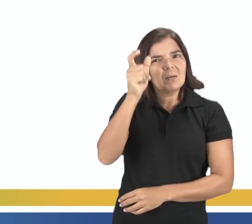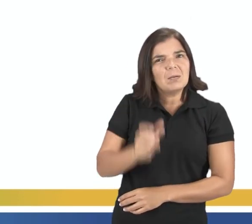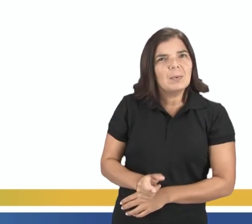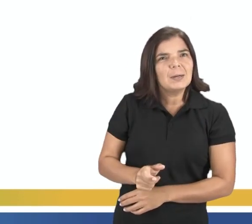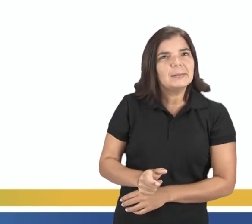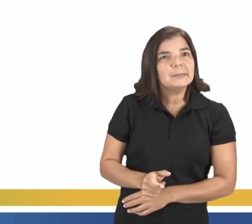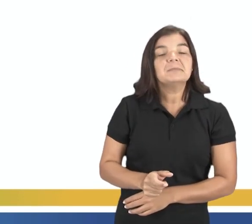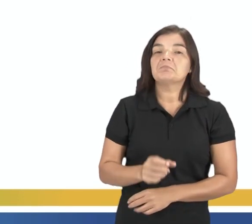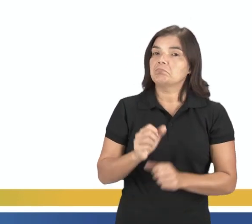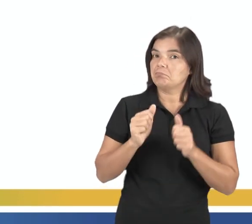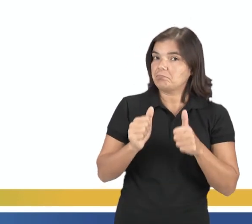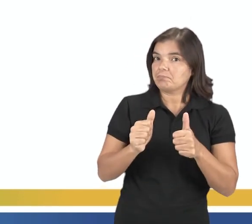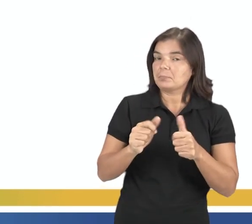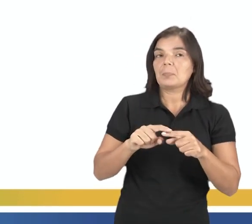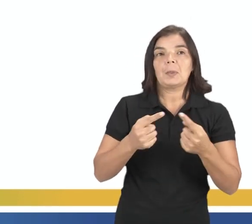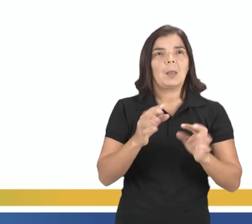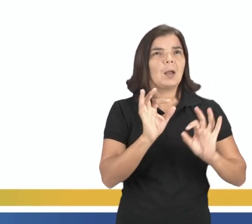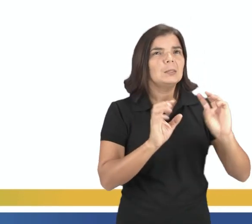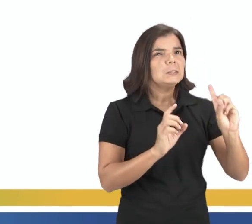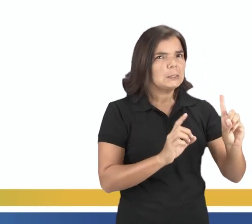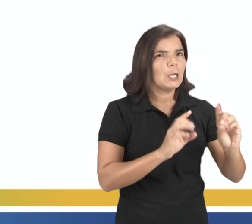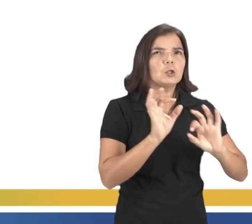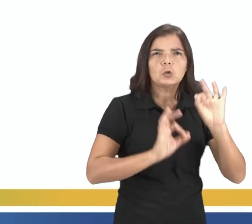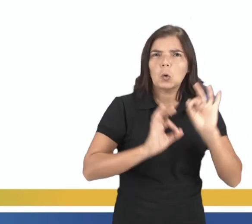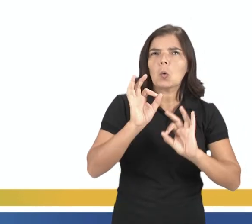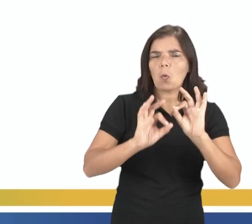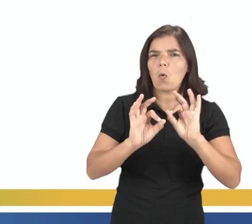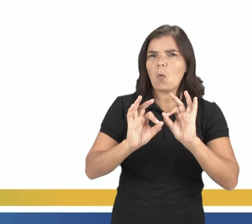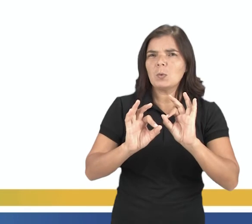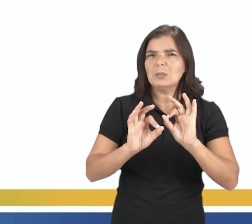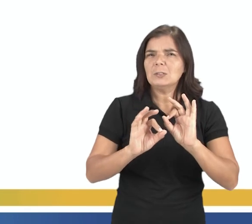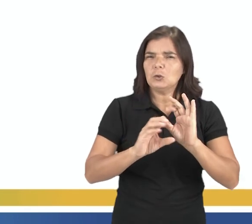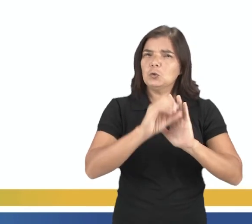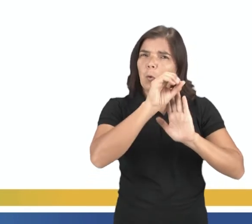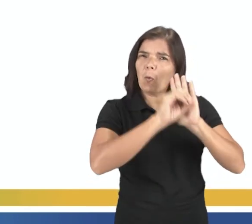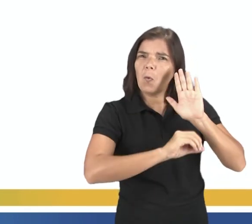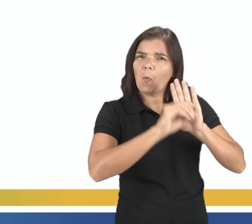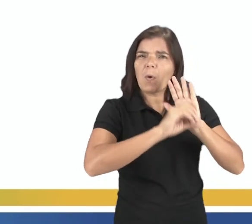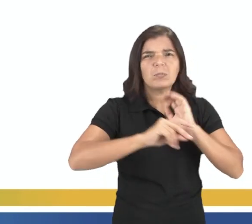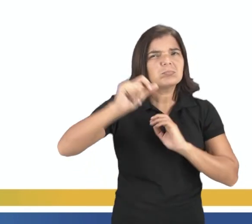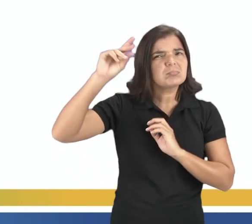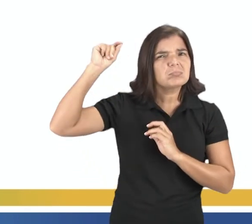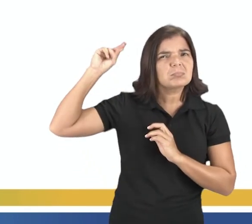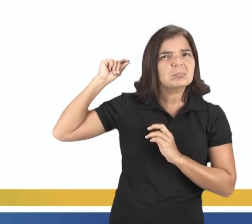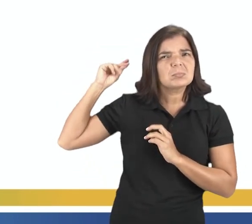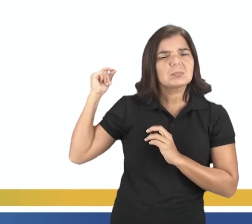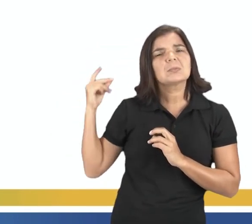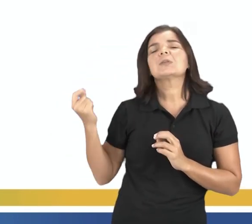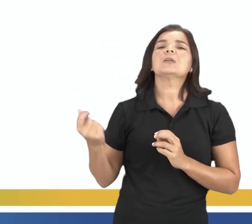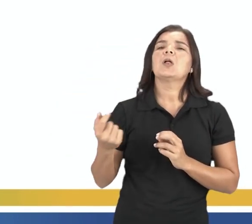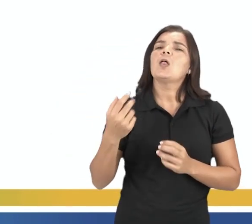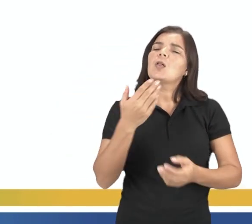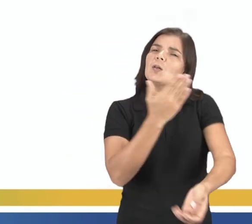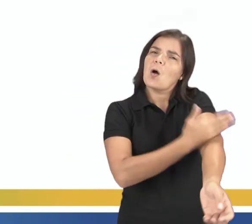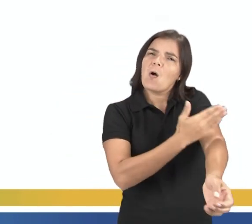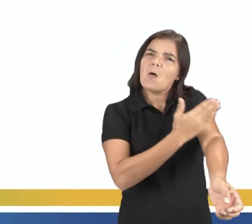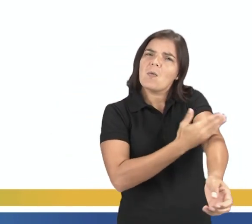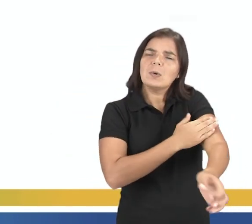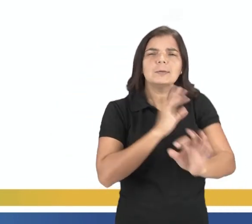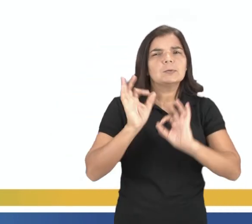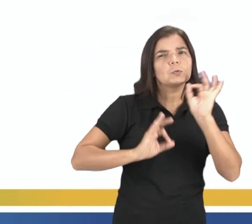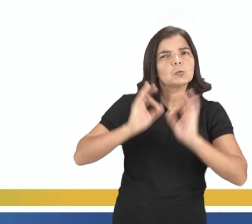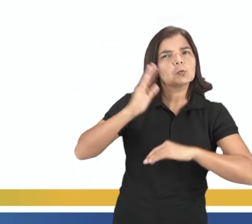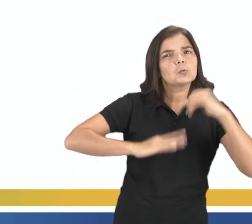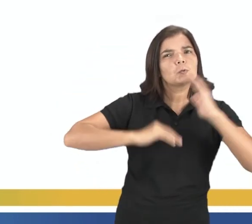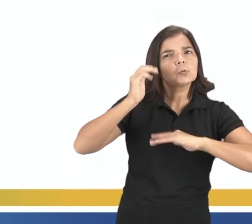humana. Beleza. Se organiza em corporações de ofício, isso aqui era na Idade Média, que normalmente os profissionais se